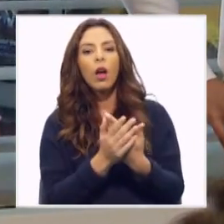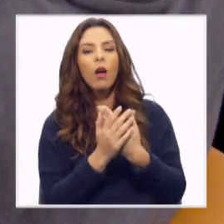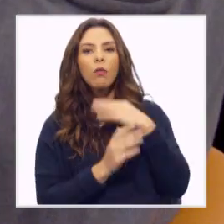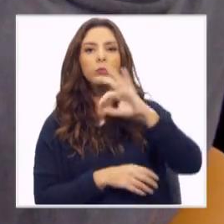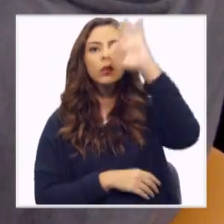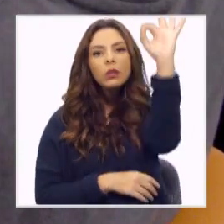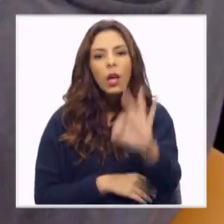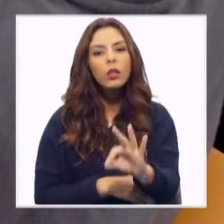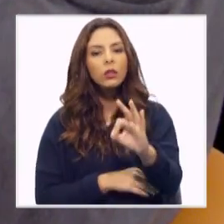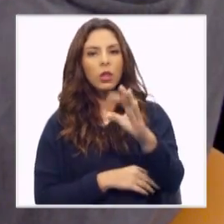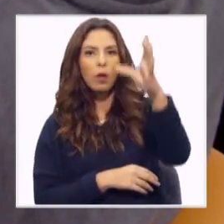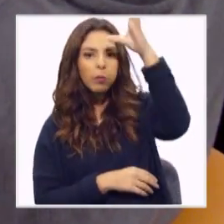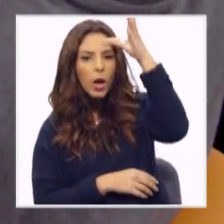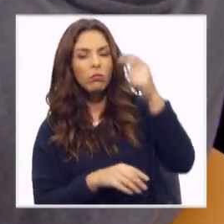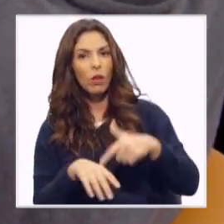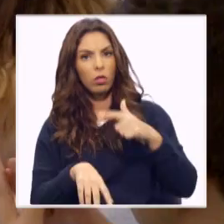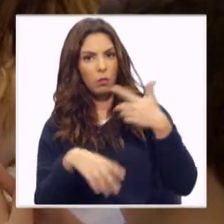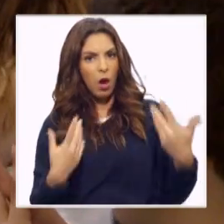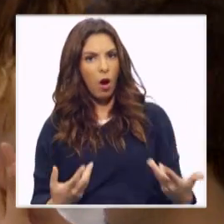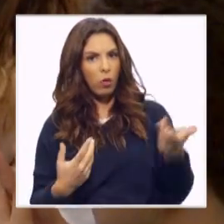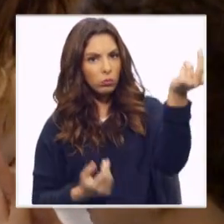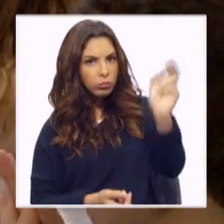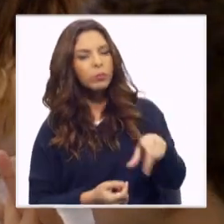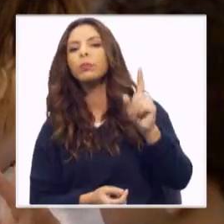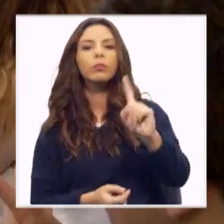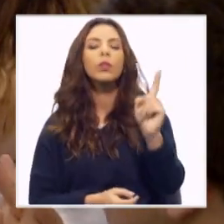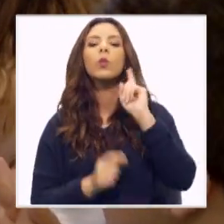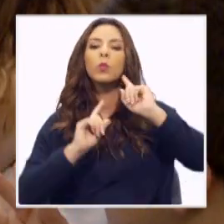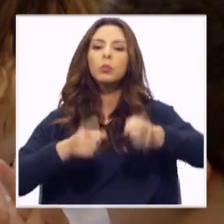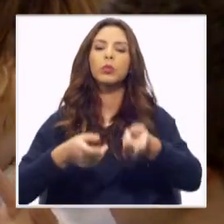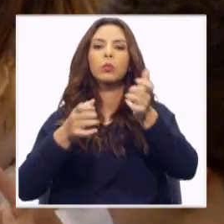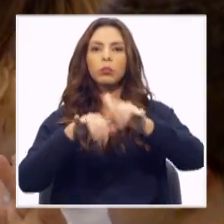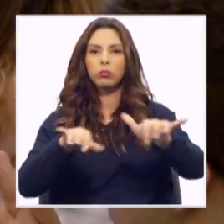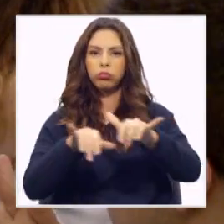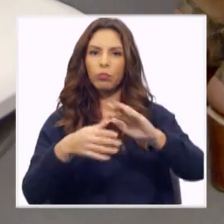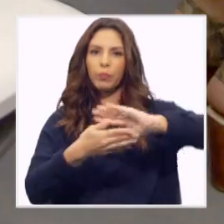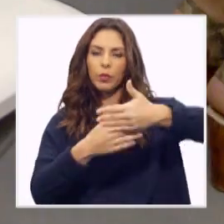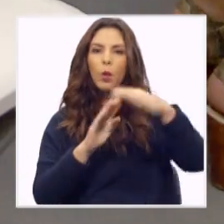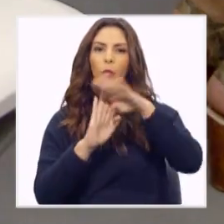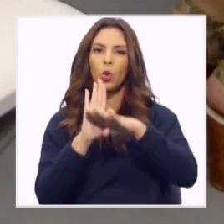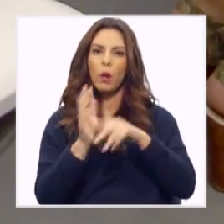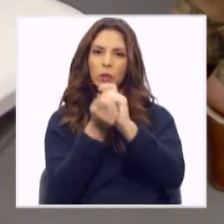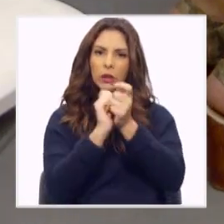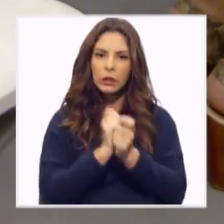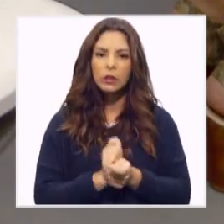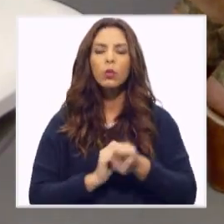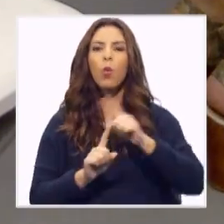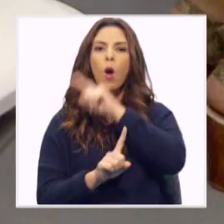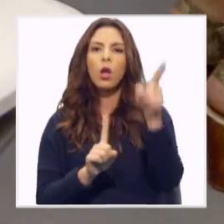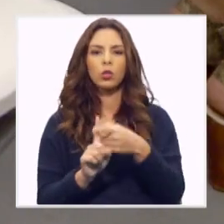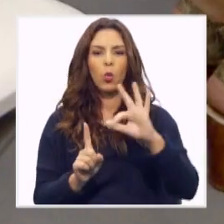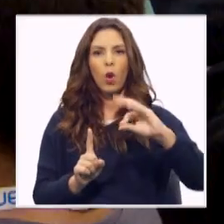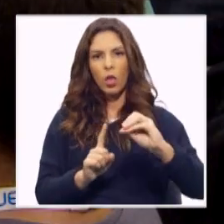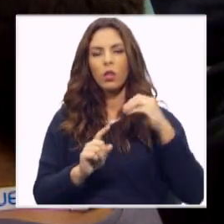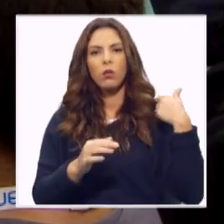as potencialidades da inteligência, não é de agora. Começou com a invenção do computador digital programável na década de 40 e não